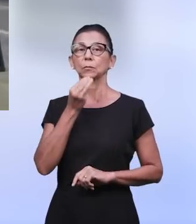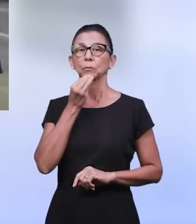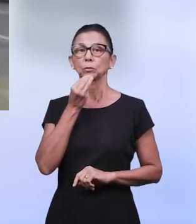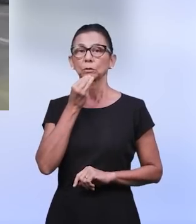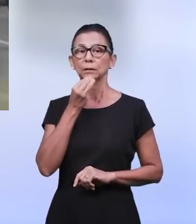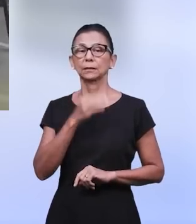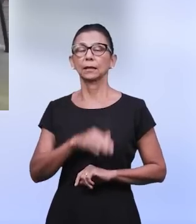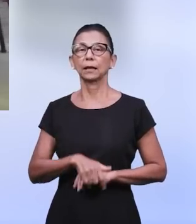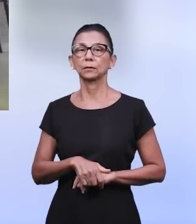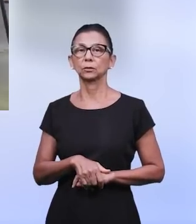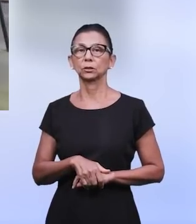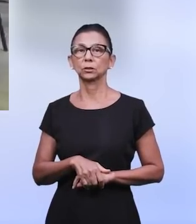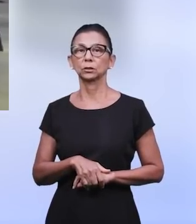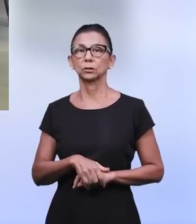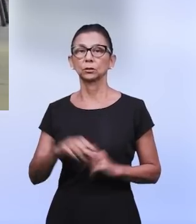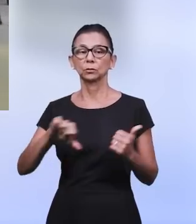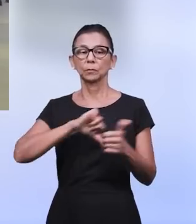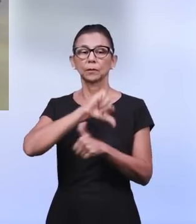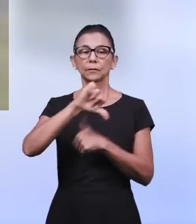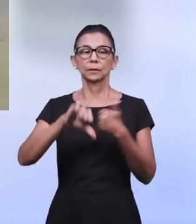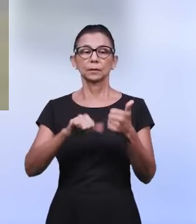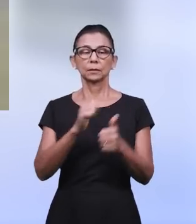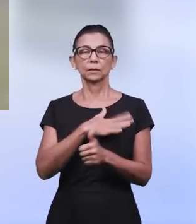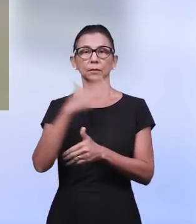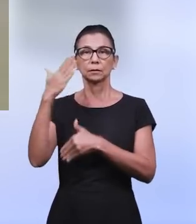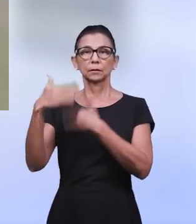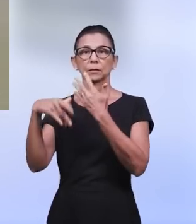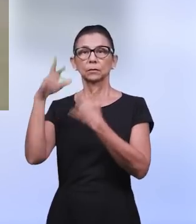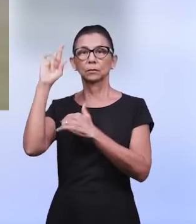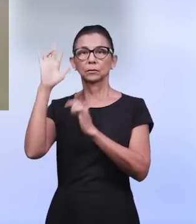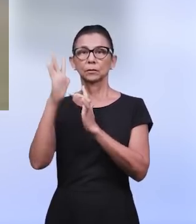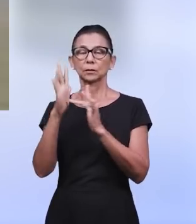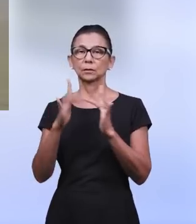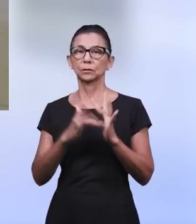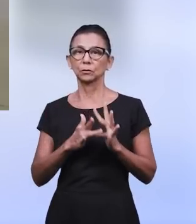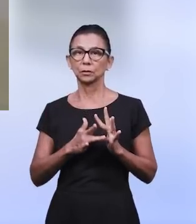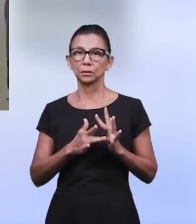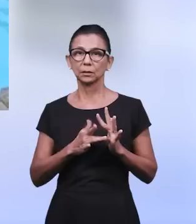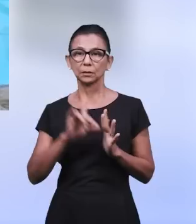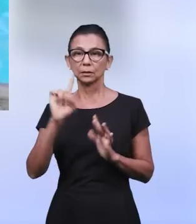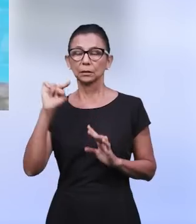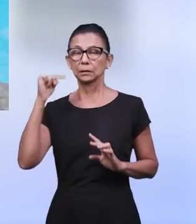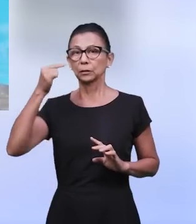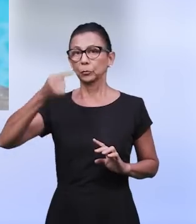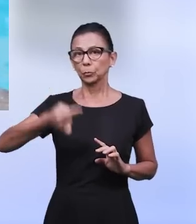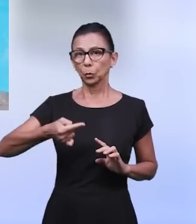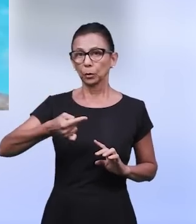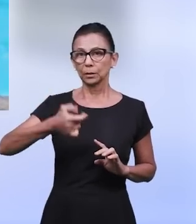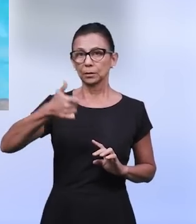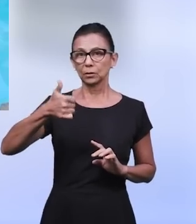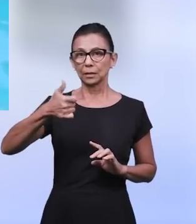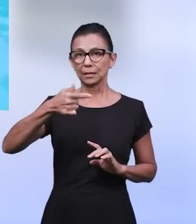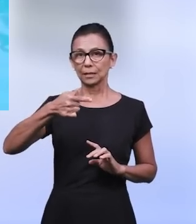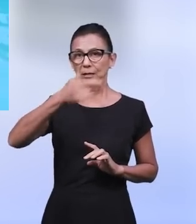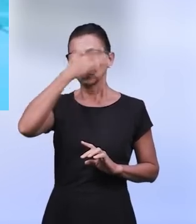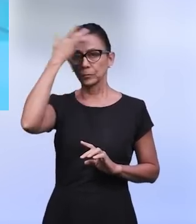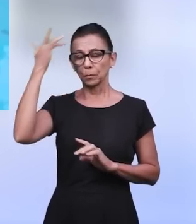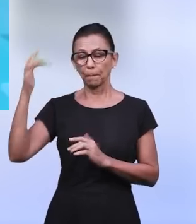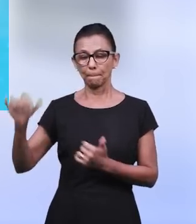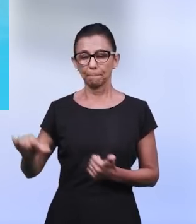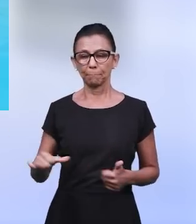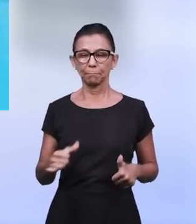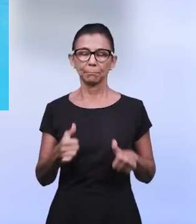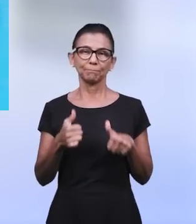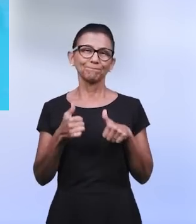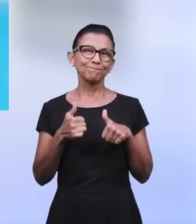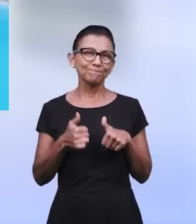a oportunidade de termos uma nova forma de vida na presença do Senhor Jesus. E em seguida, 17 vidas desceram as